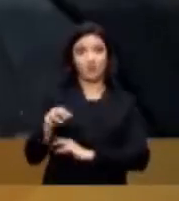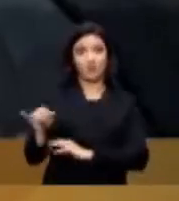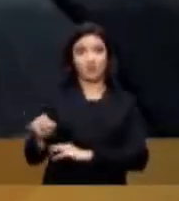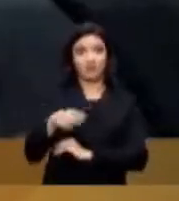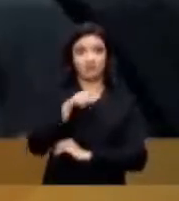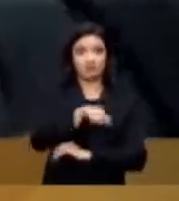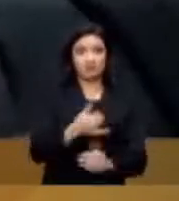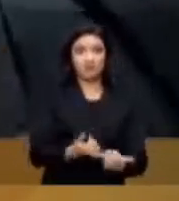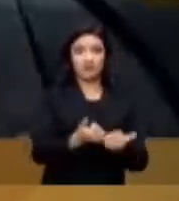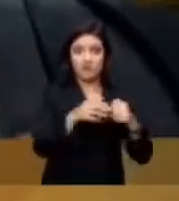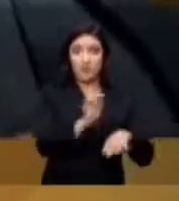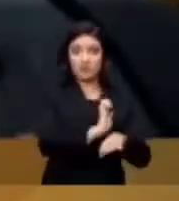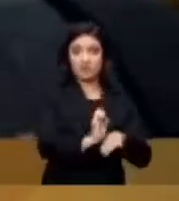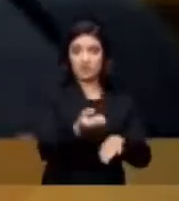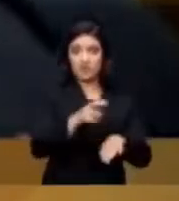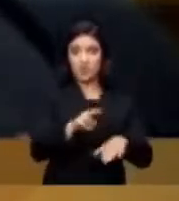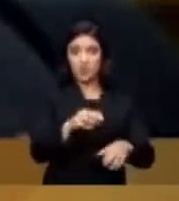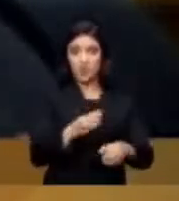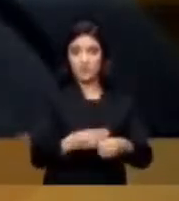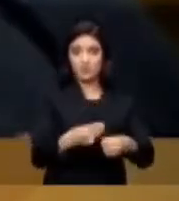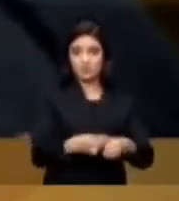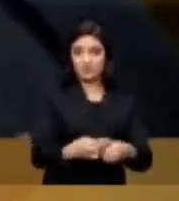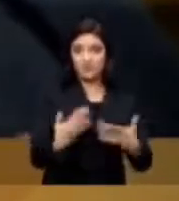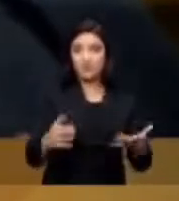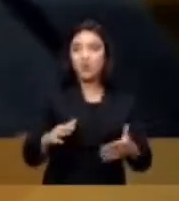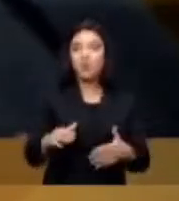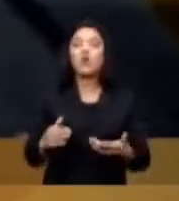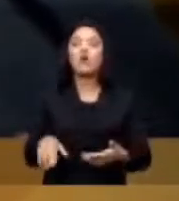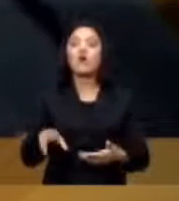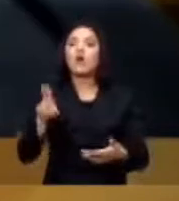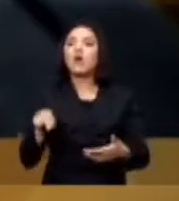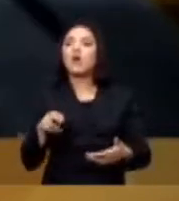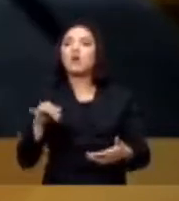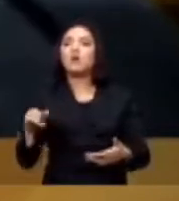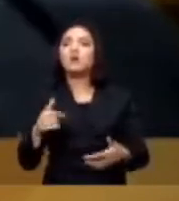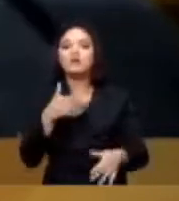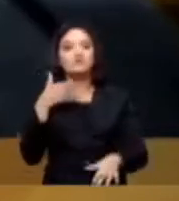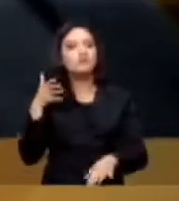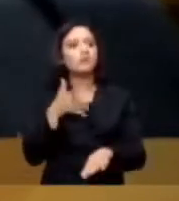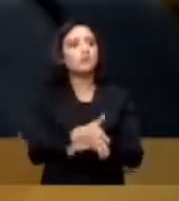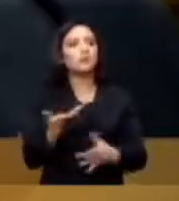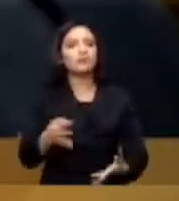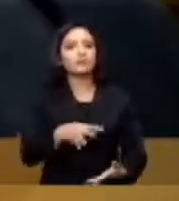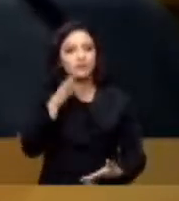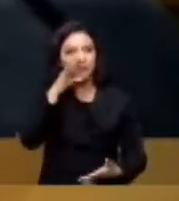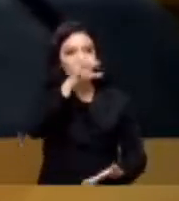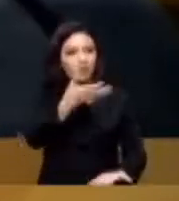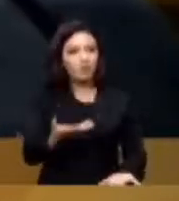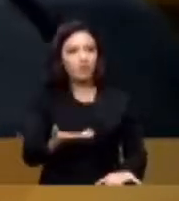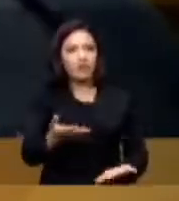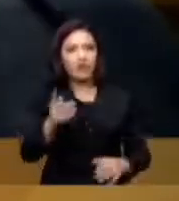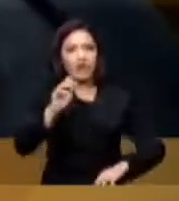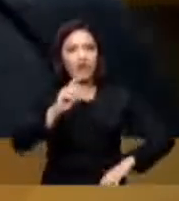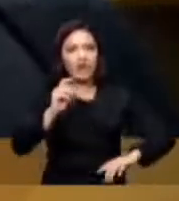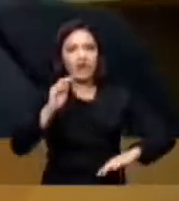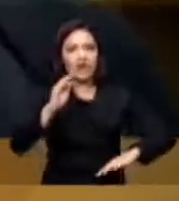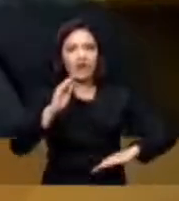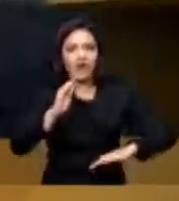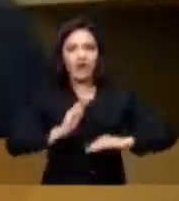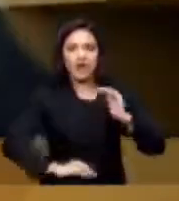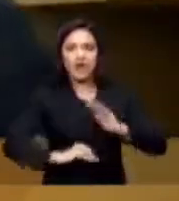e, ao fazer isso, a União Federal invade a competência de estados e municípios